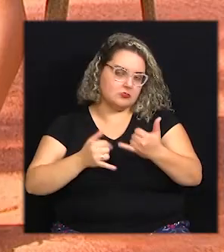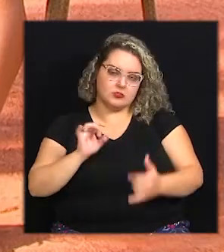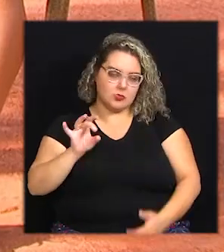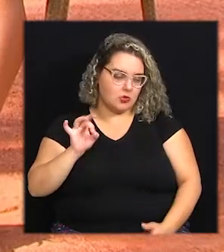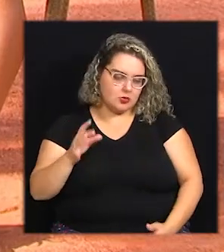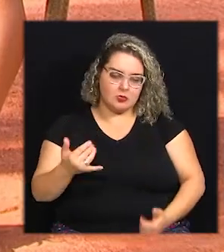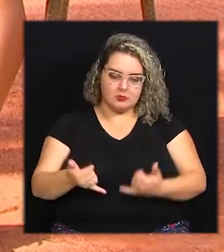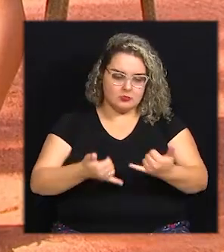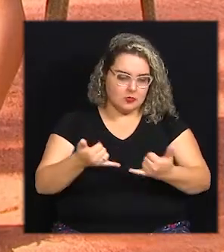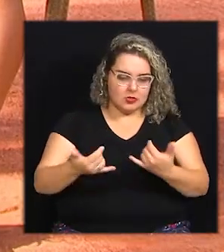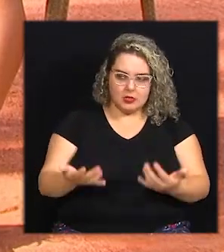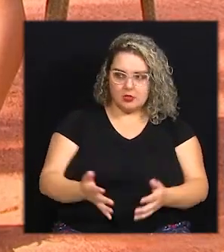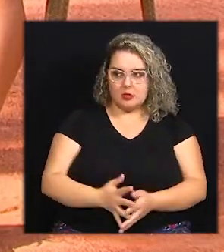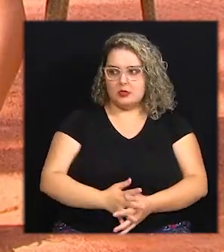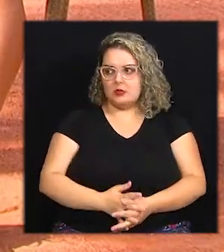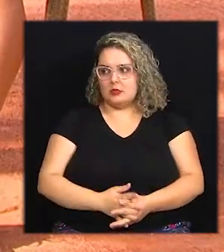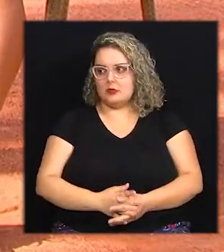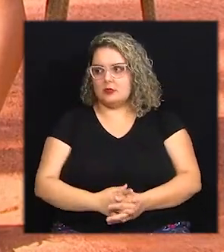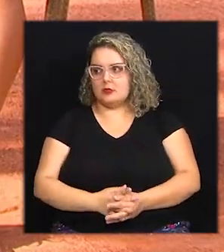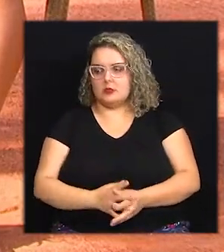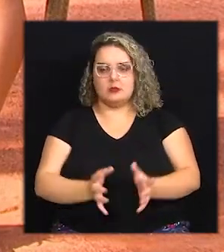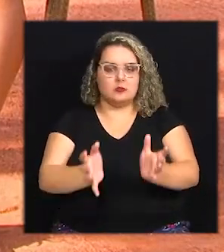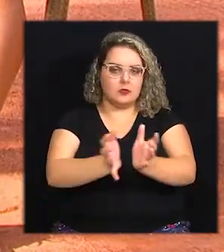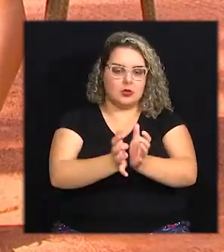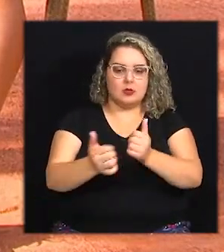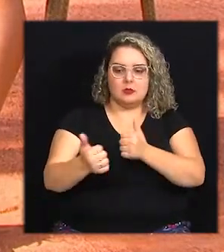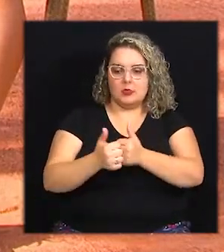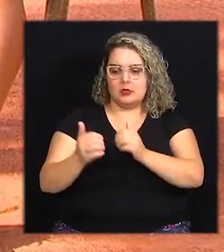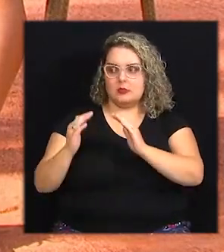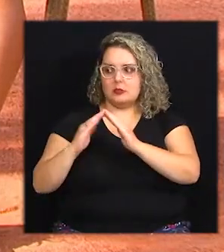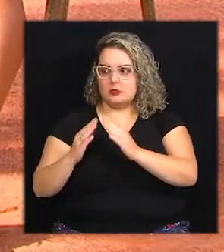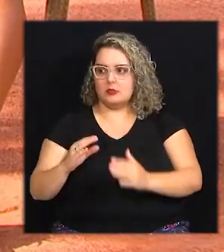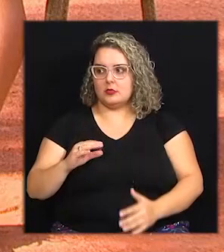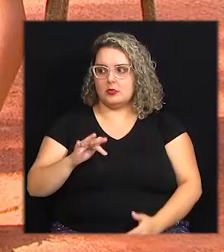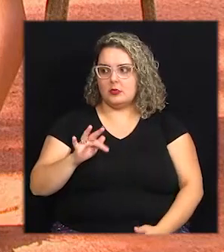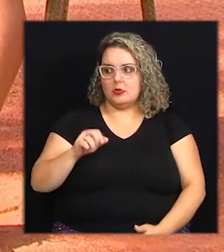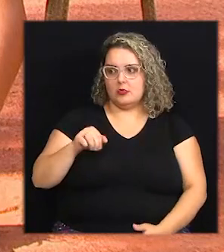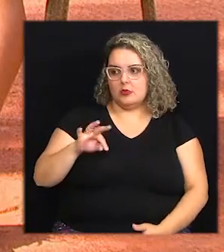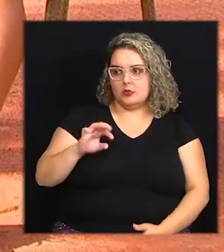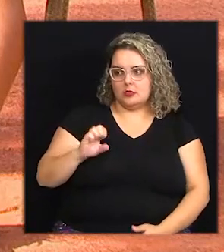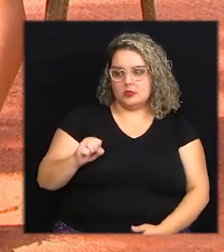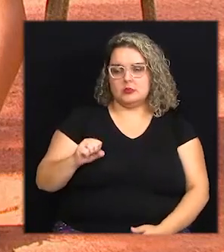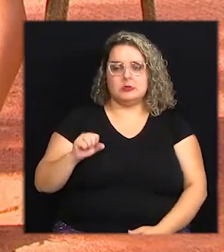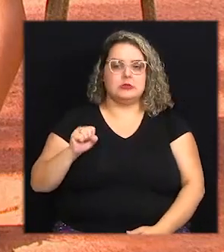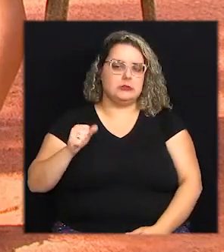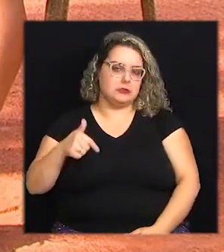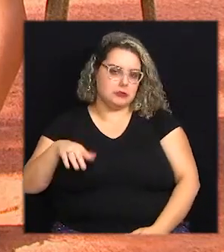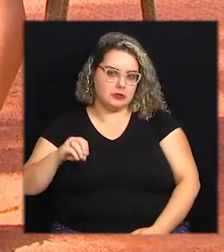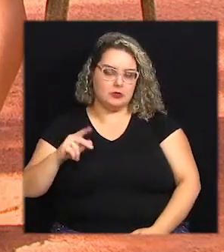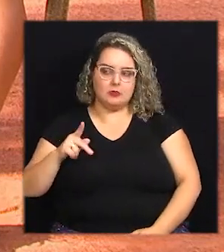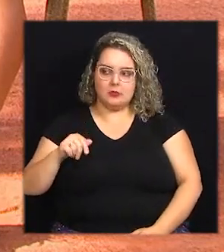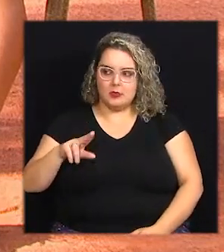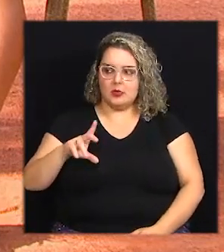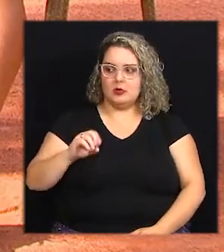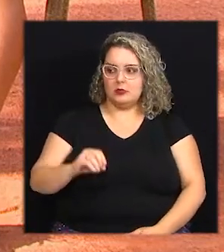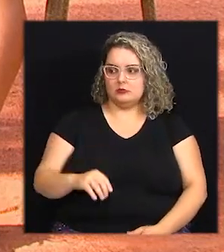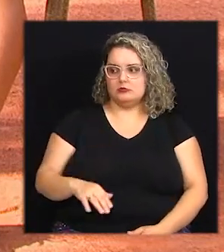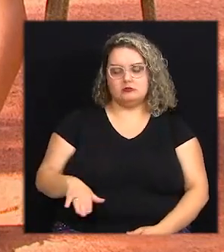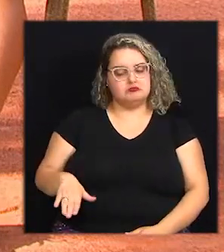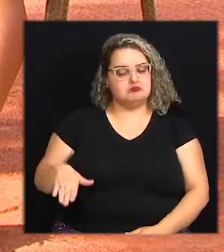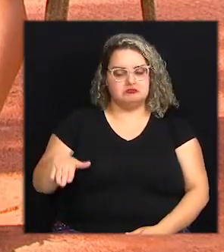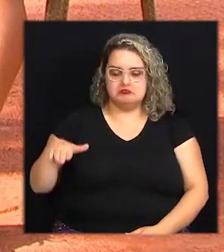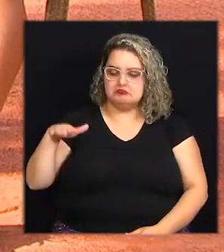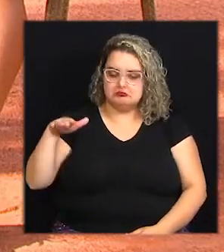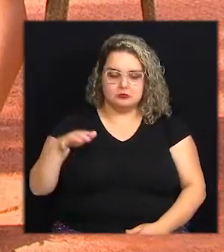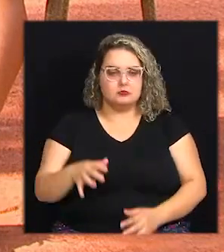sabe? Foi um clube que era perto da minha casa, Clube Fonte São Paulo, que desde